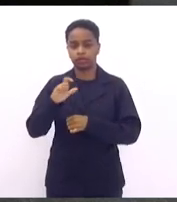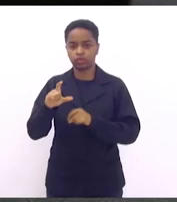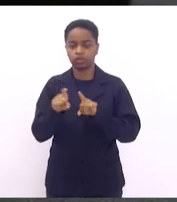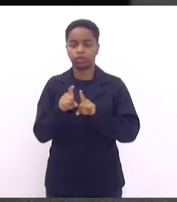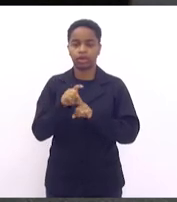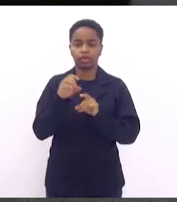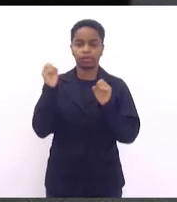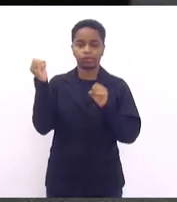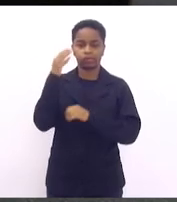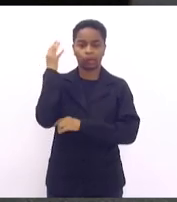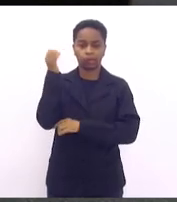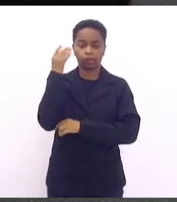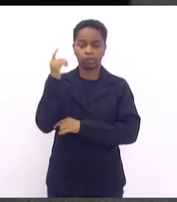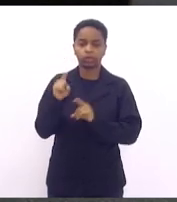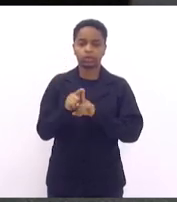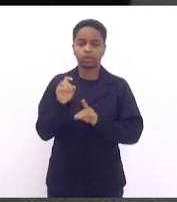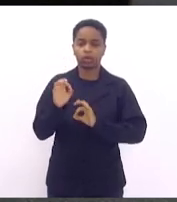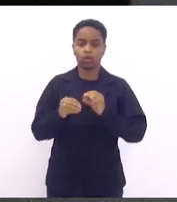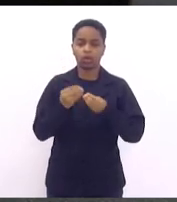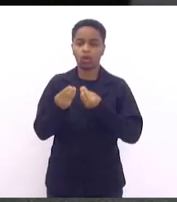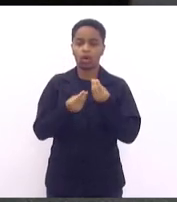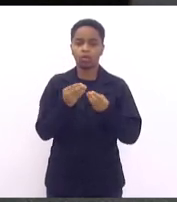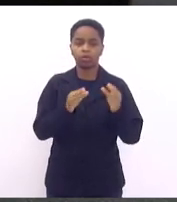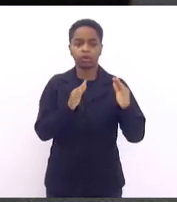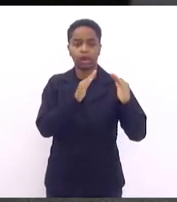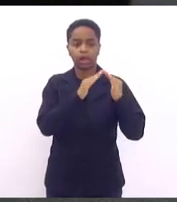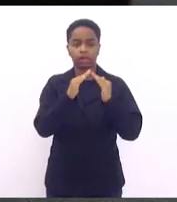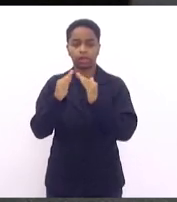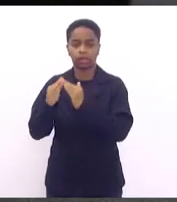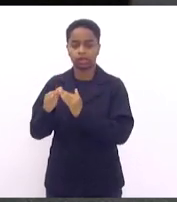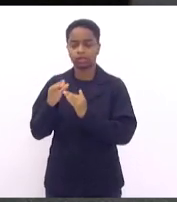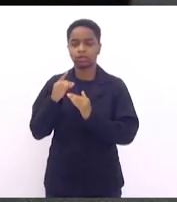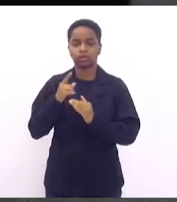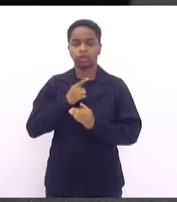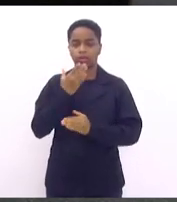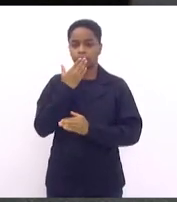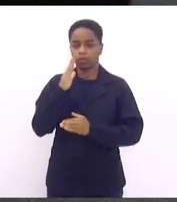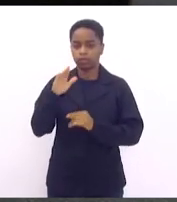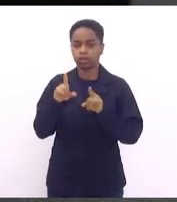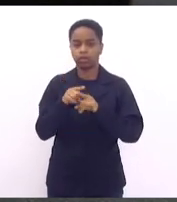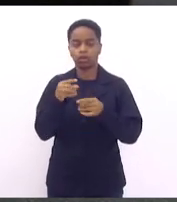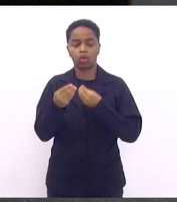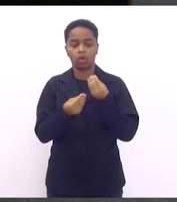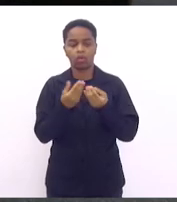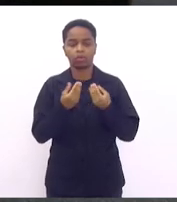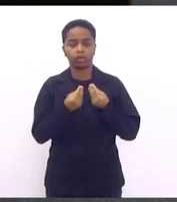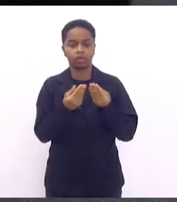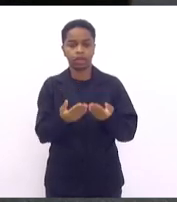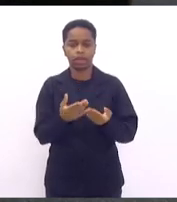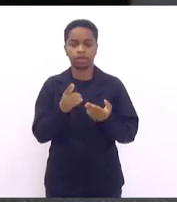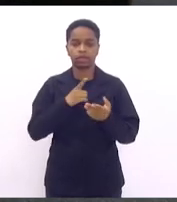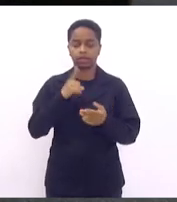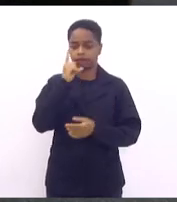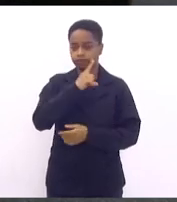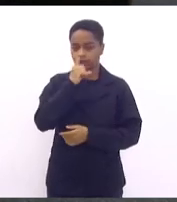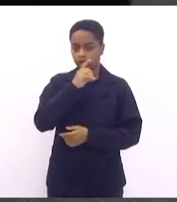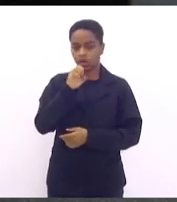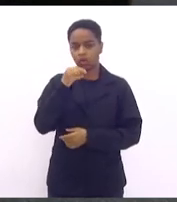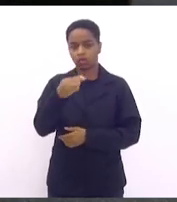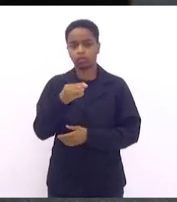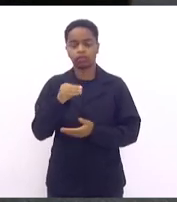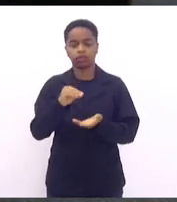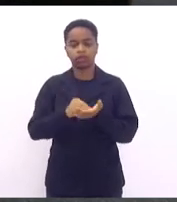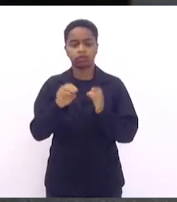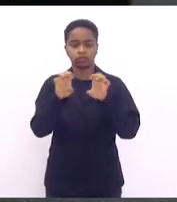contingência, como estão os conjuntos habitacionais prometidos, os entregues com problema, com questões de